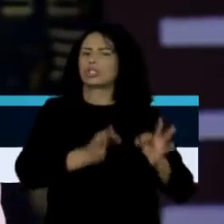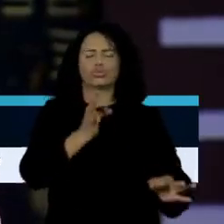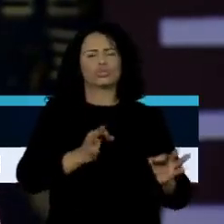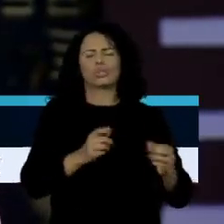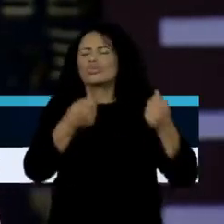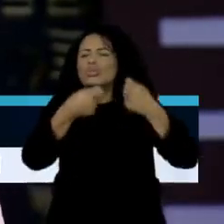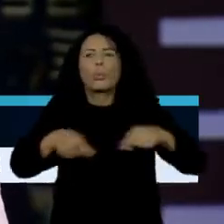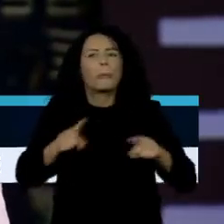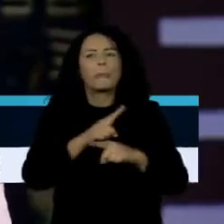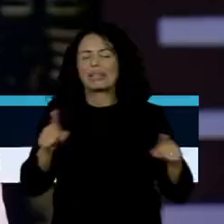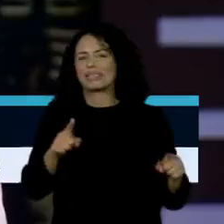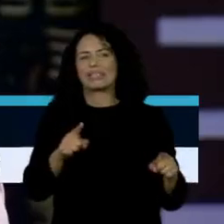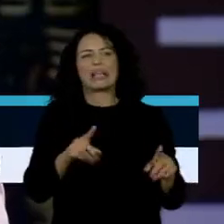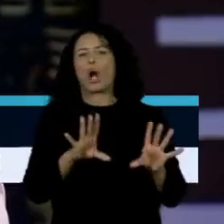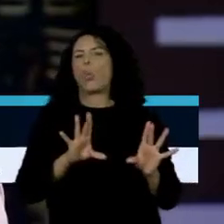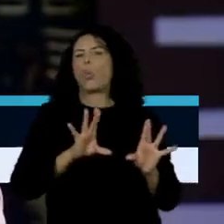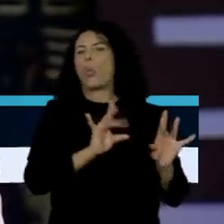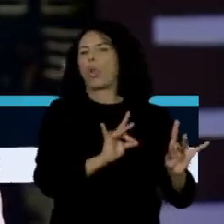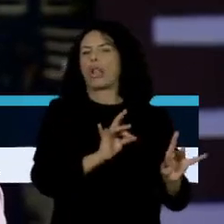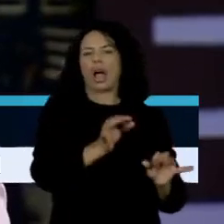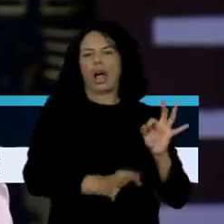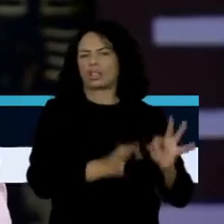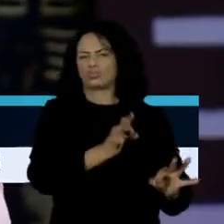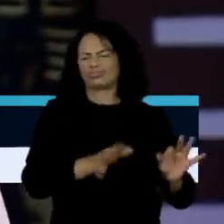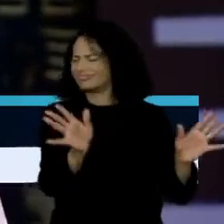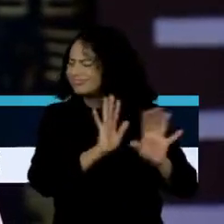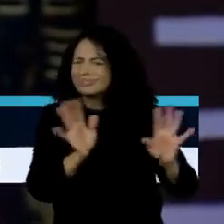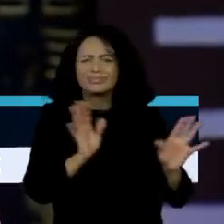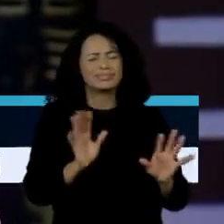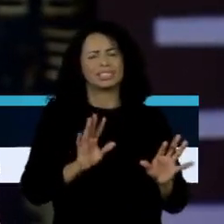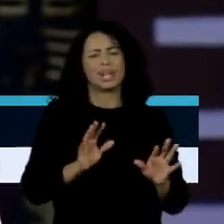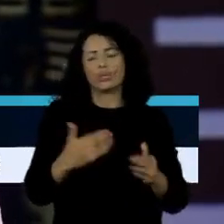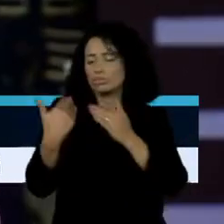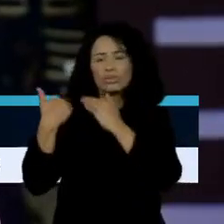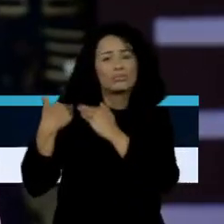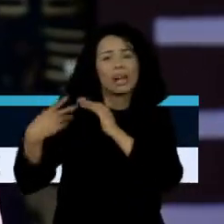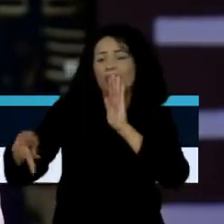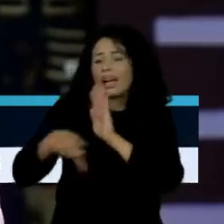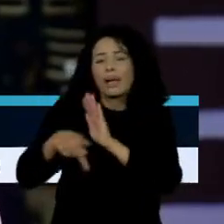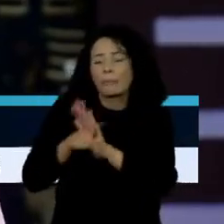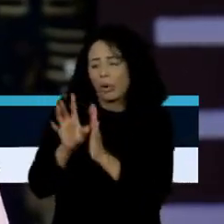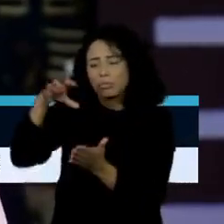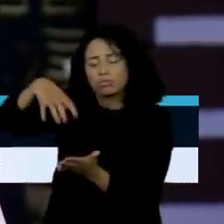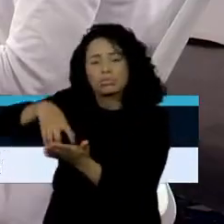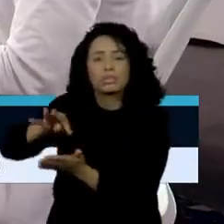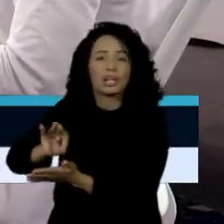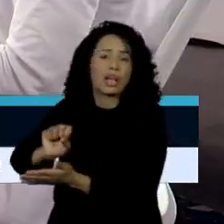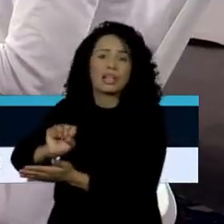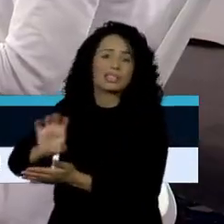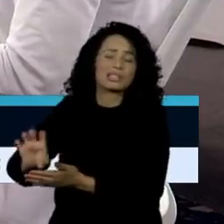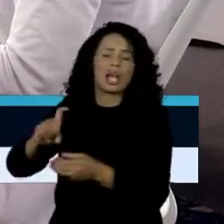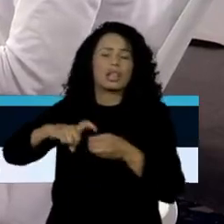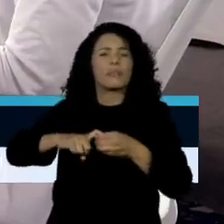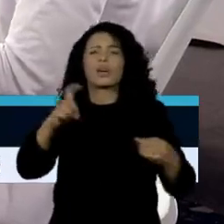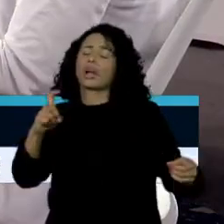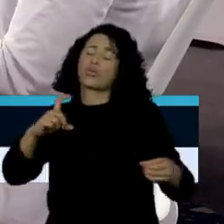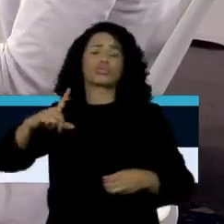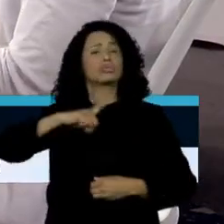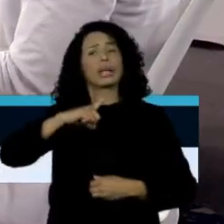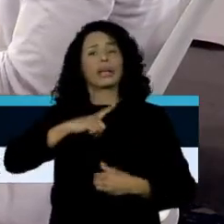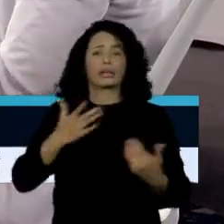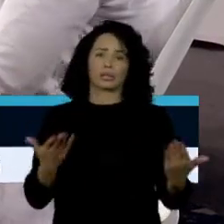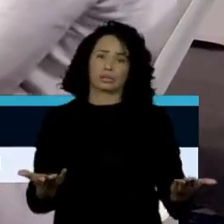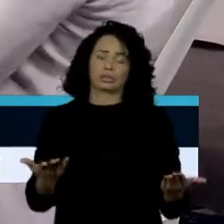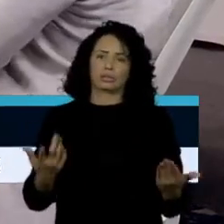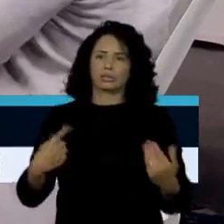Independência desse poderes uma característica das democracias modernas a independência entre os diferentes poderes